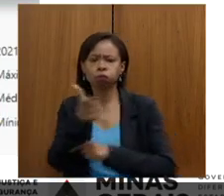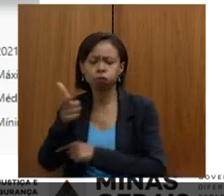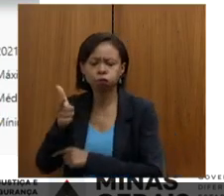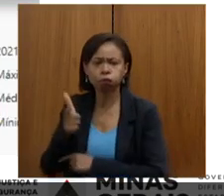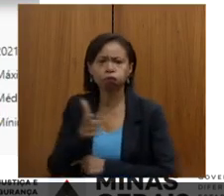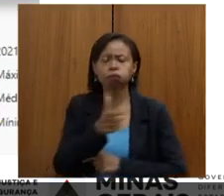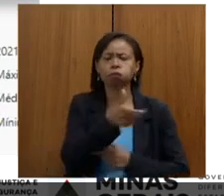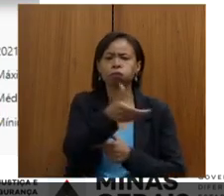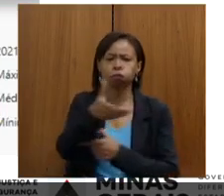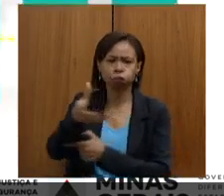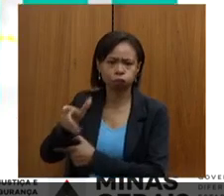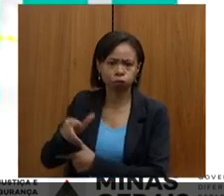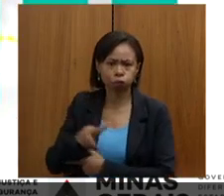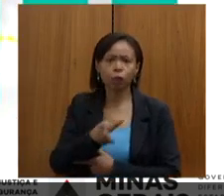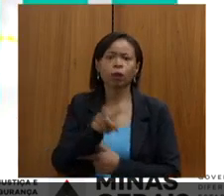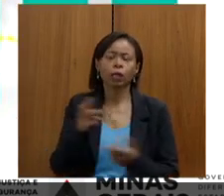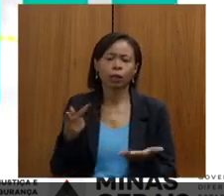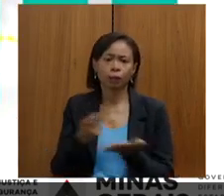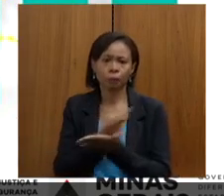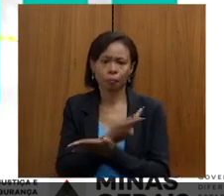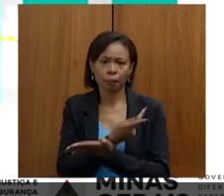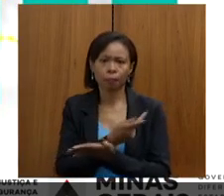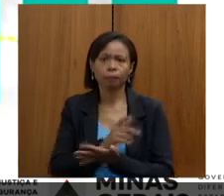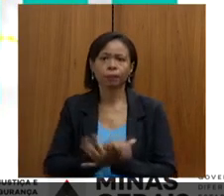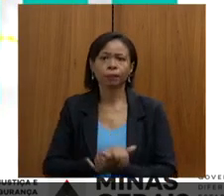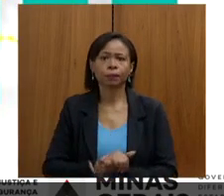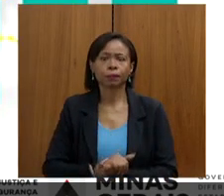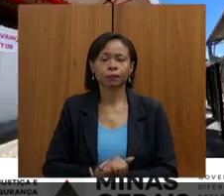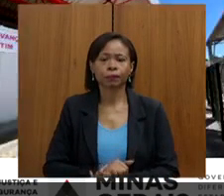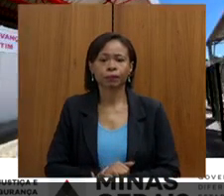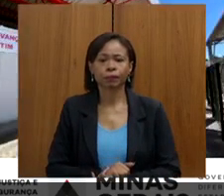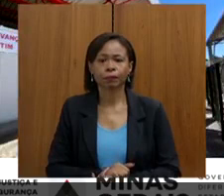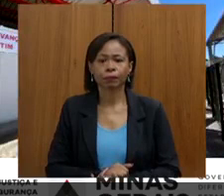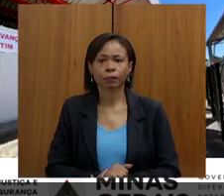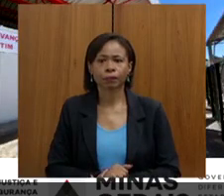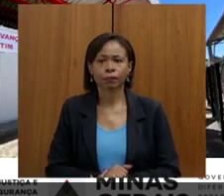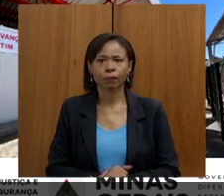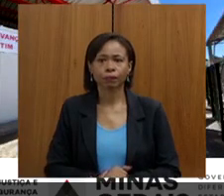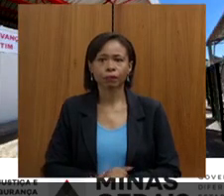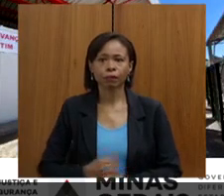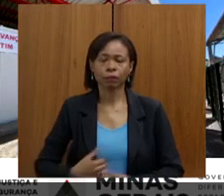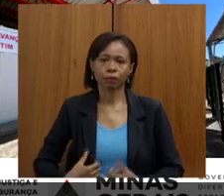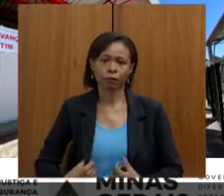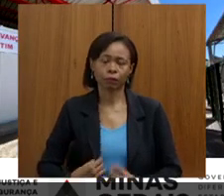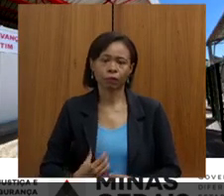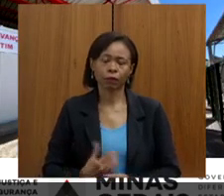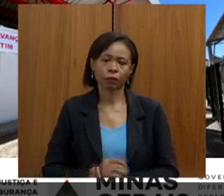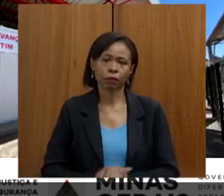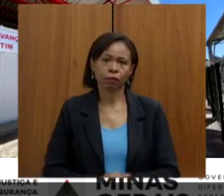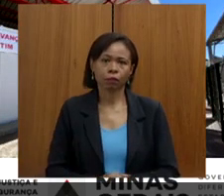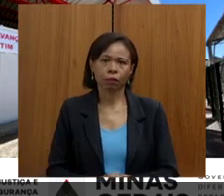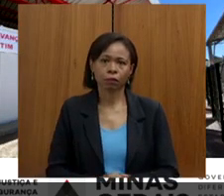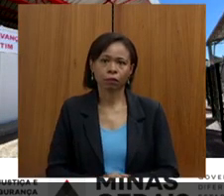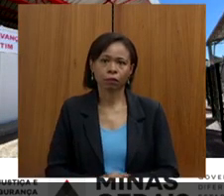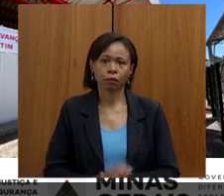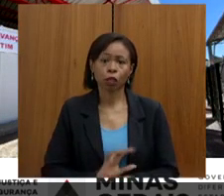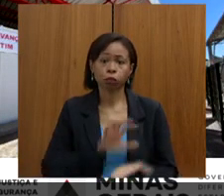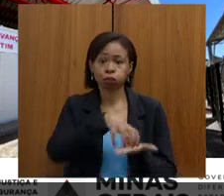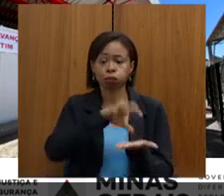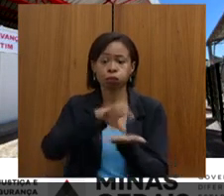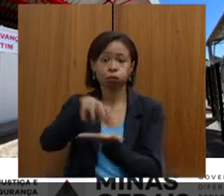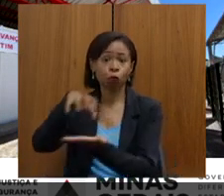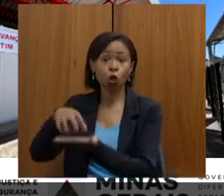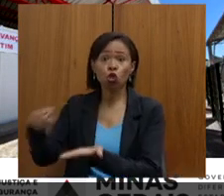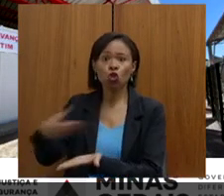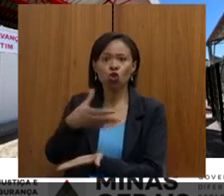das suas ocorrências pode passar sim pode passar a Fera instalação de novas